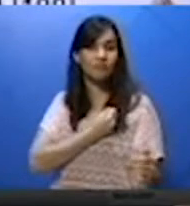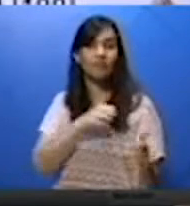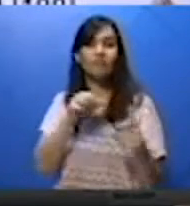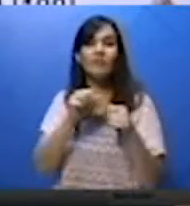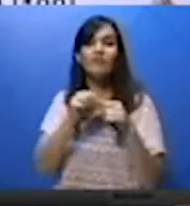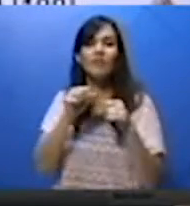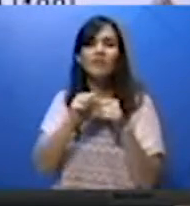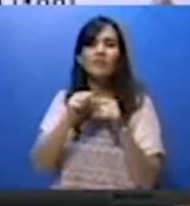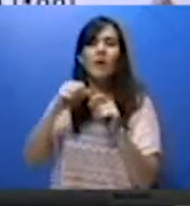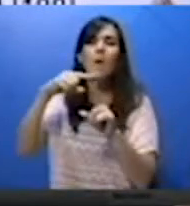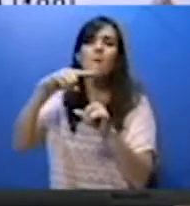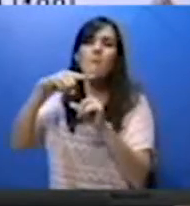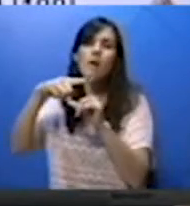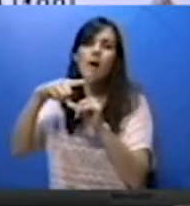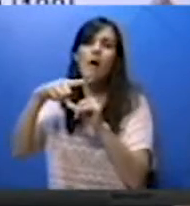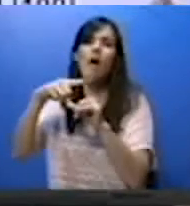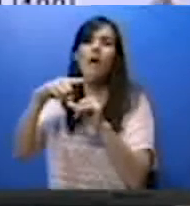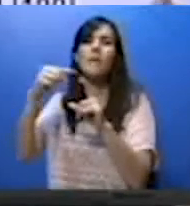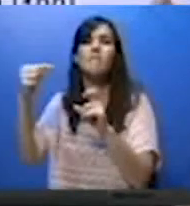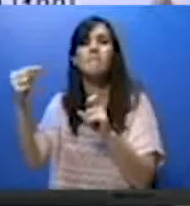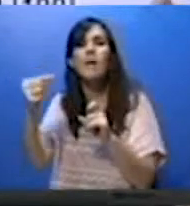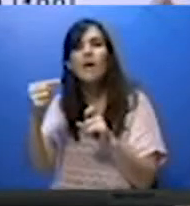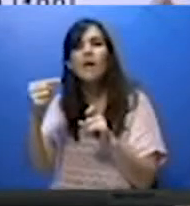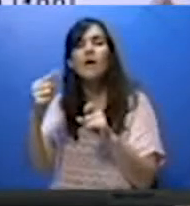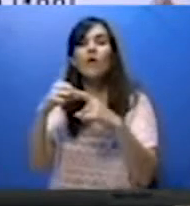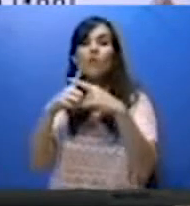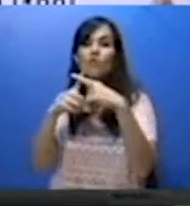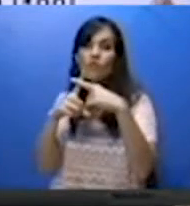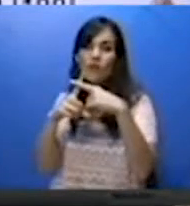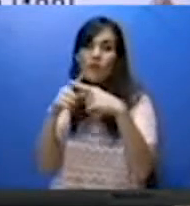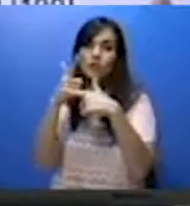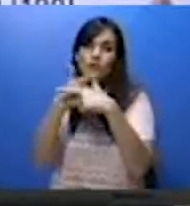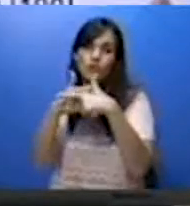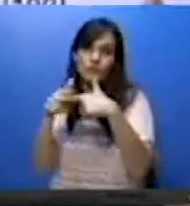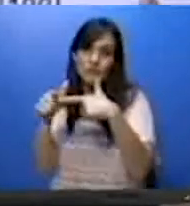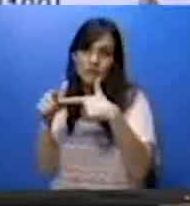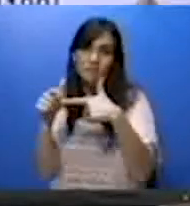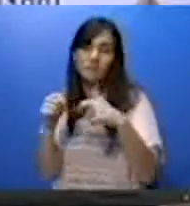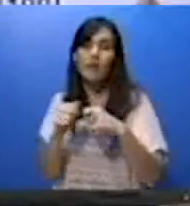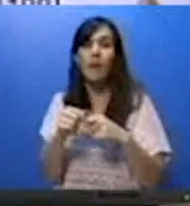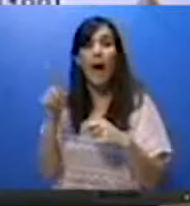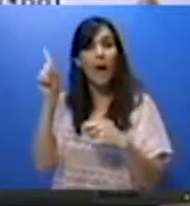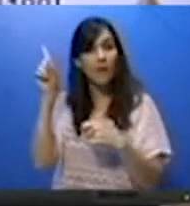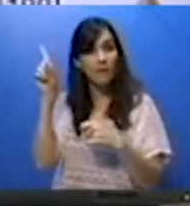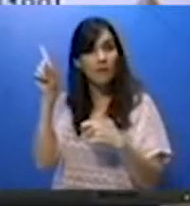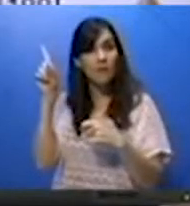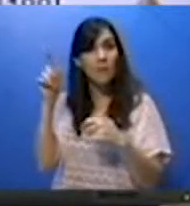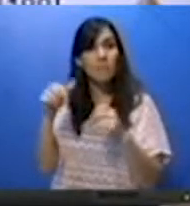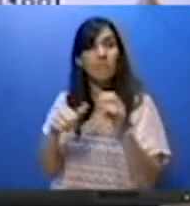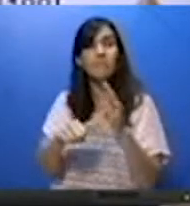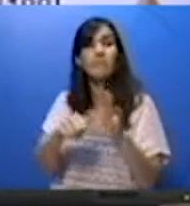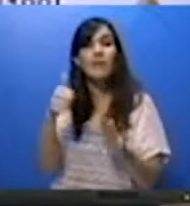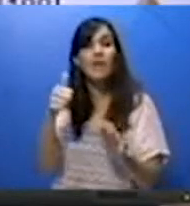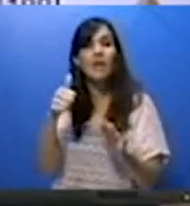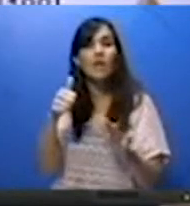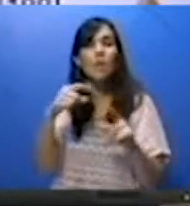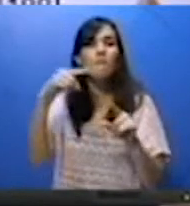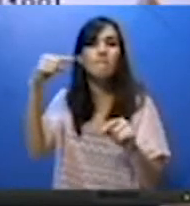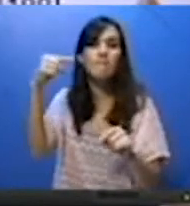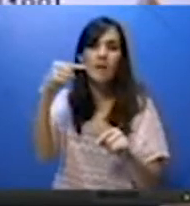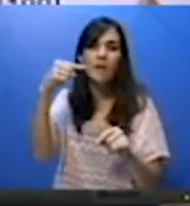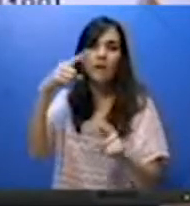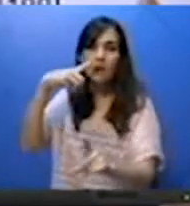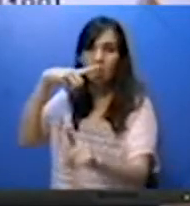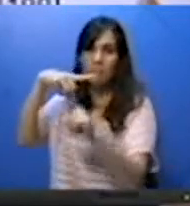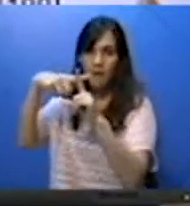operações tanto de subtração quanto de adição então aqui quando eu falo da